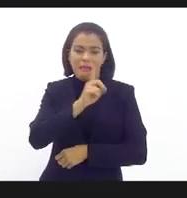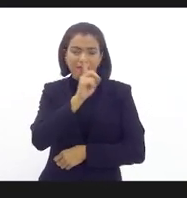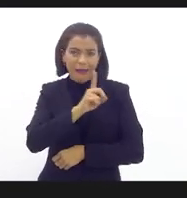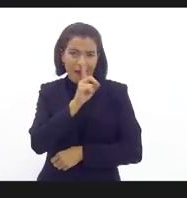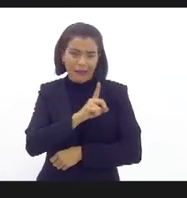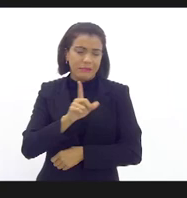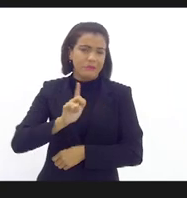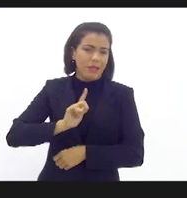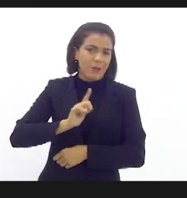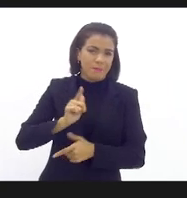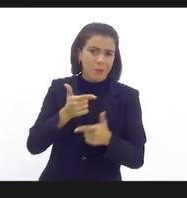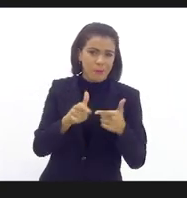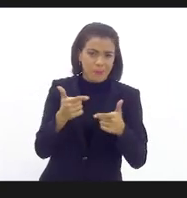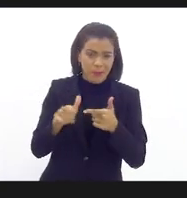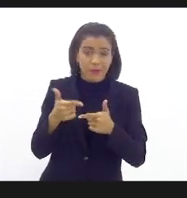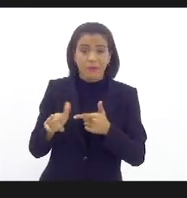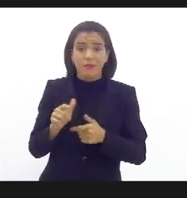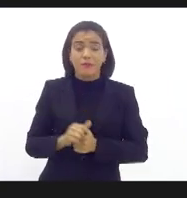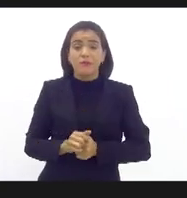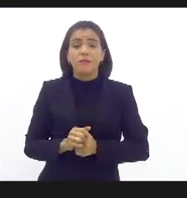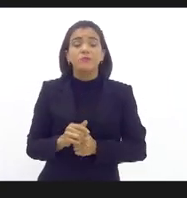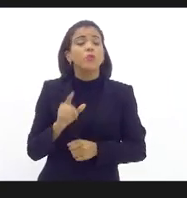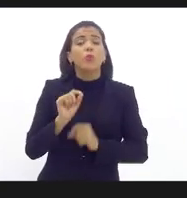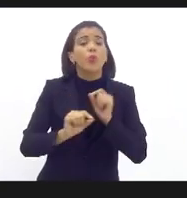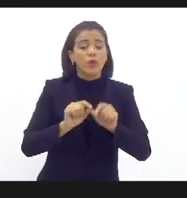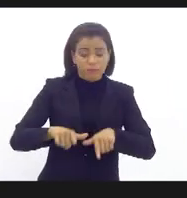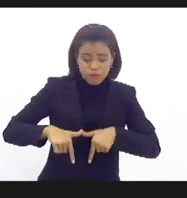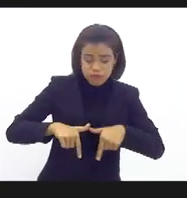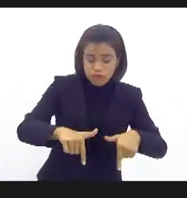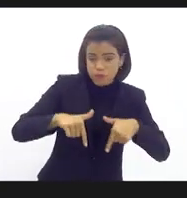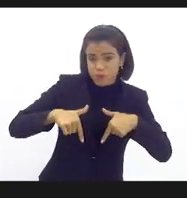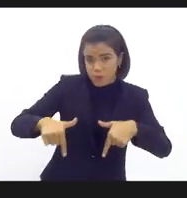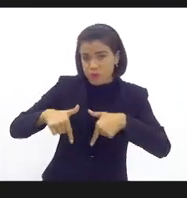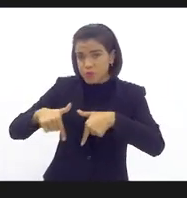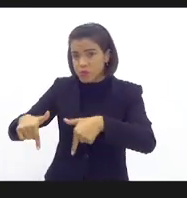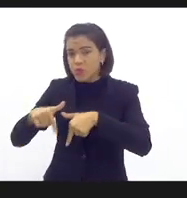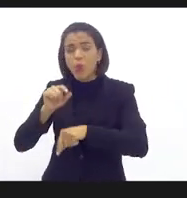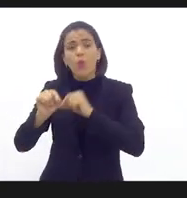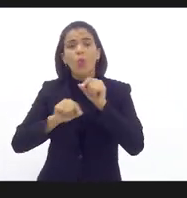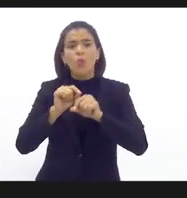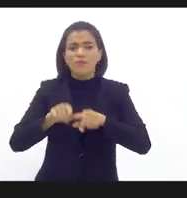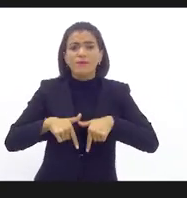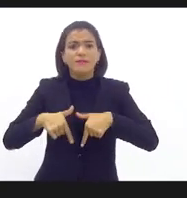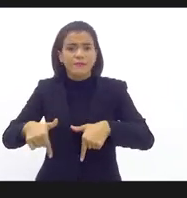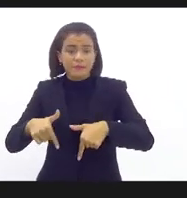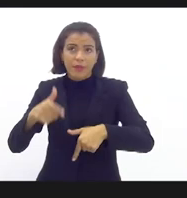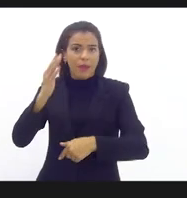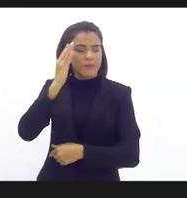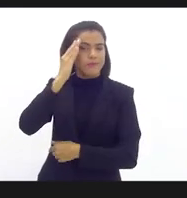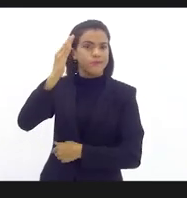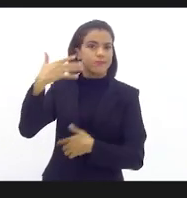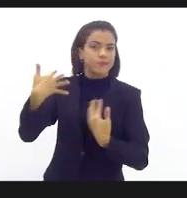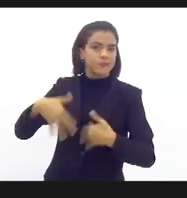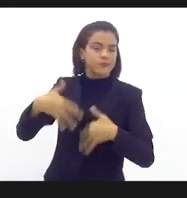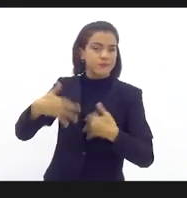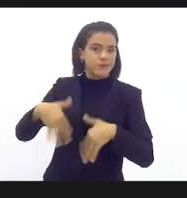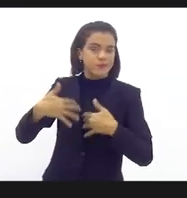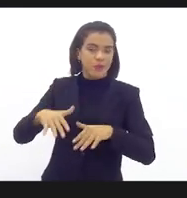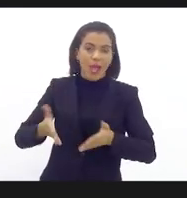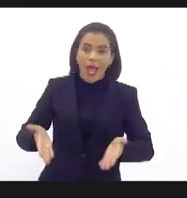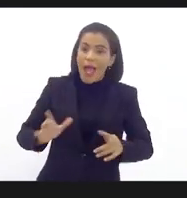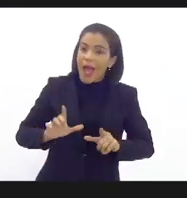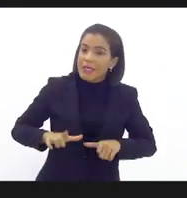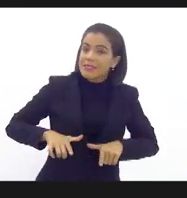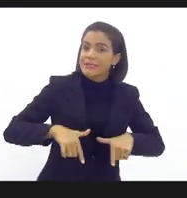seríssimo, porque o que está sendo feito e o que está sendo feito também está sendo feito graças à iniciativa muitas